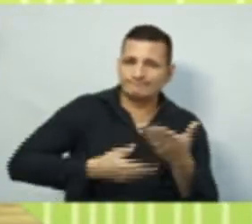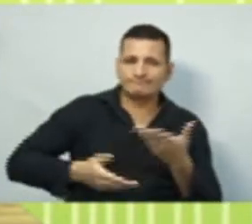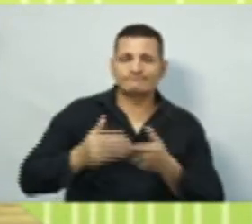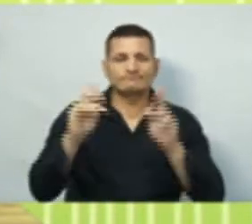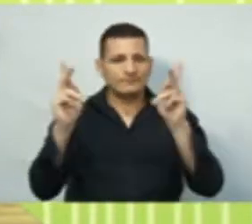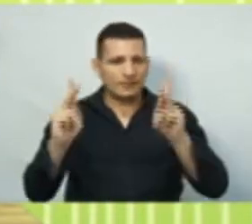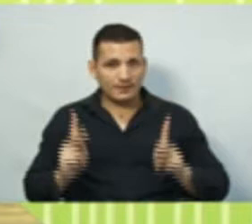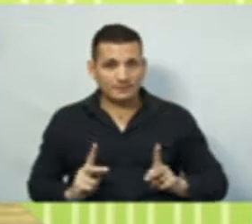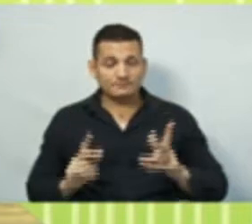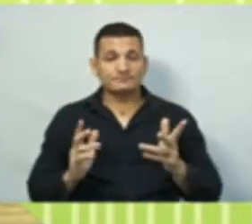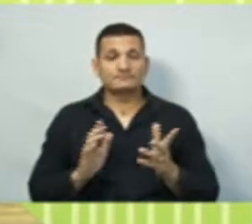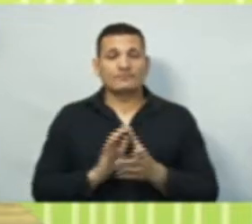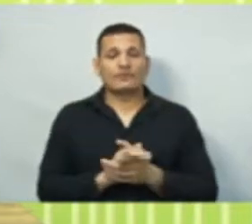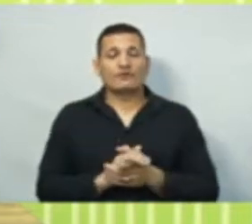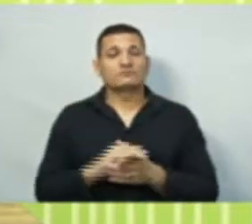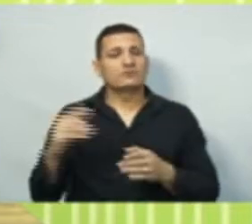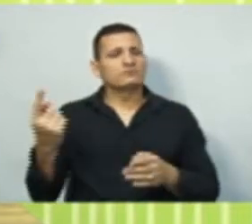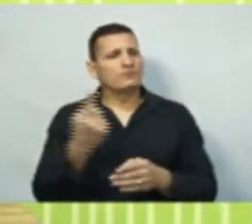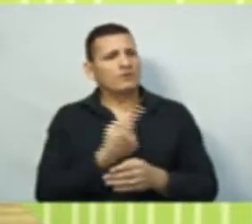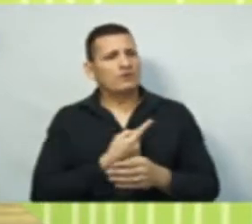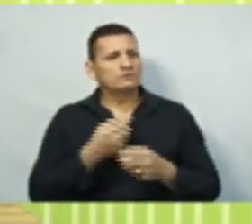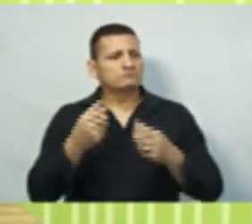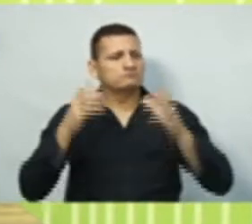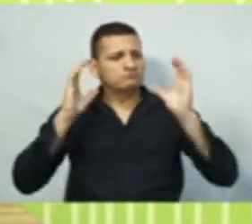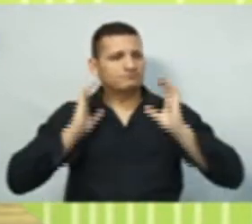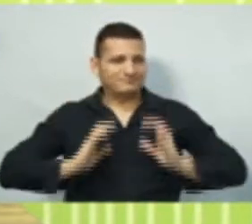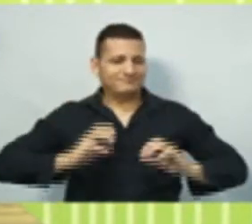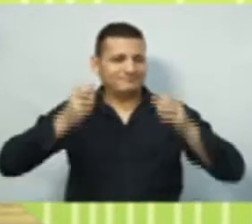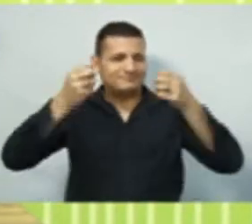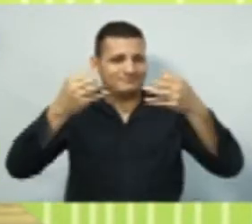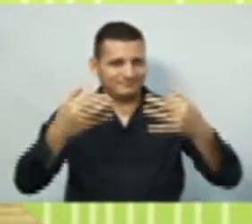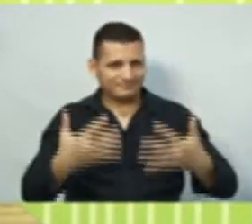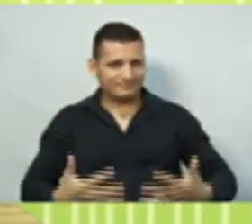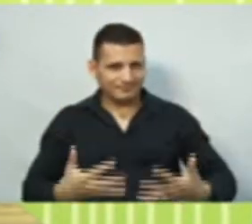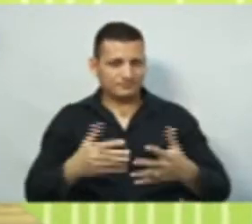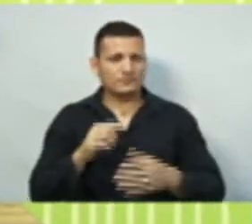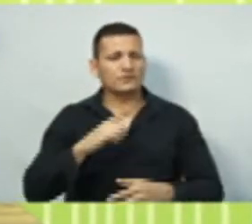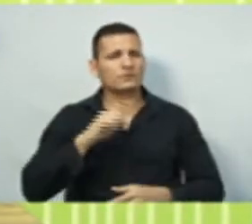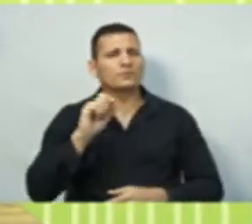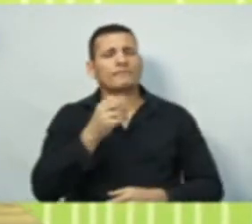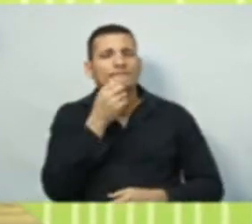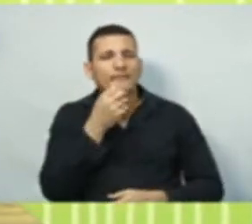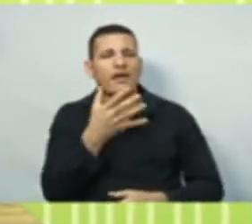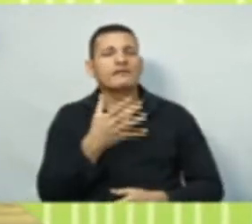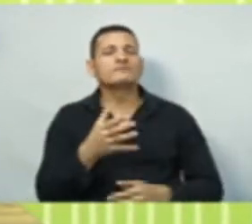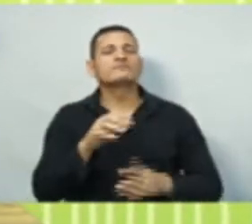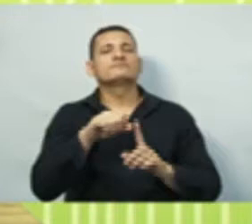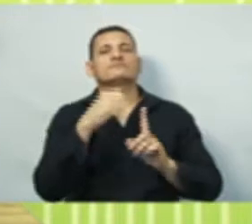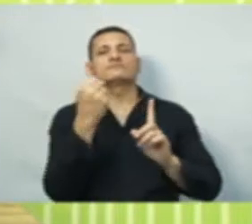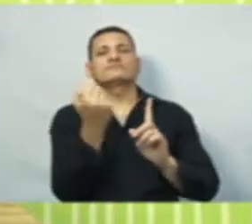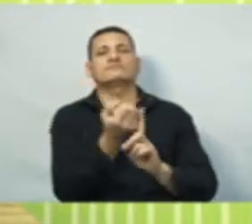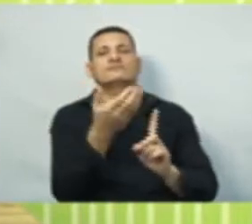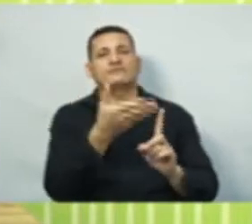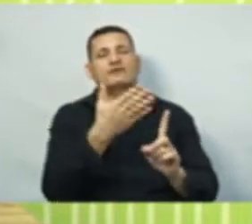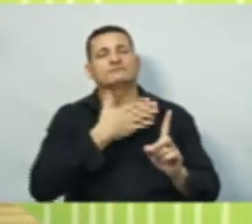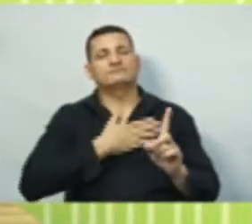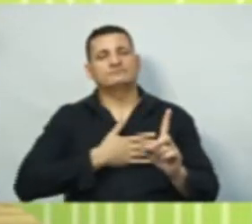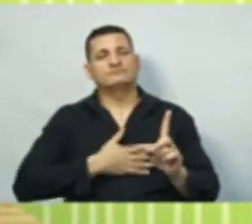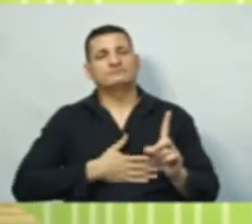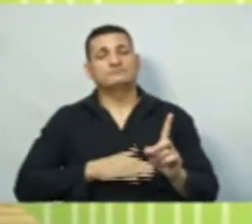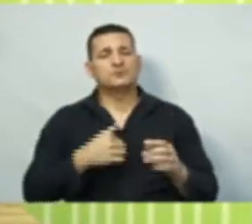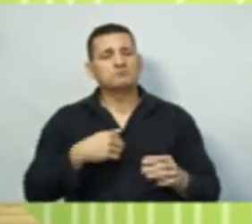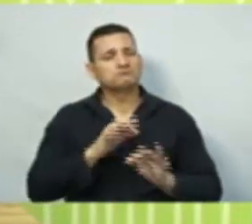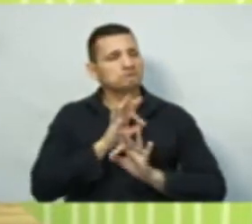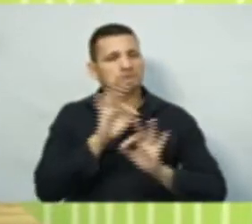fraternidade. Quando nós falamos em cidadania, teve o bem-estar da sociedade. E eu tenho certeza que aí na sala